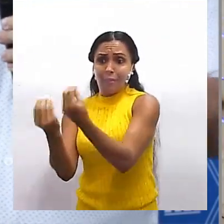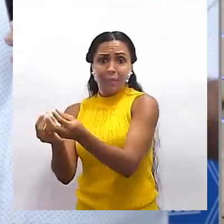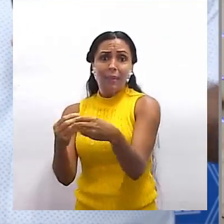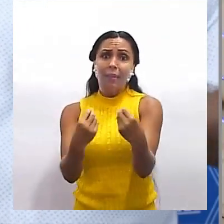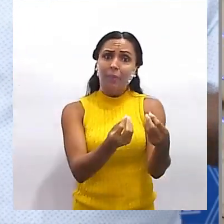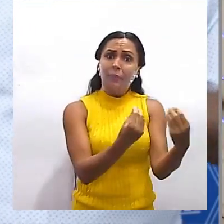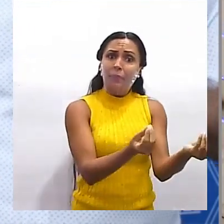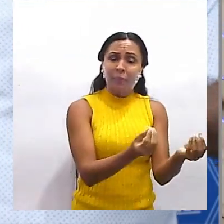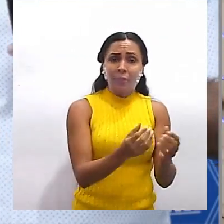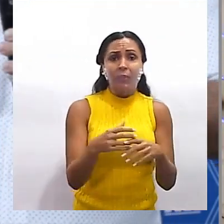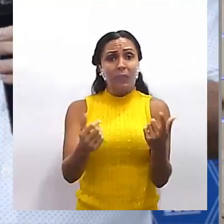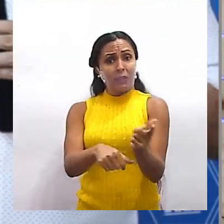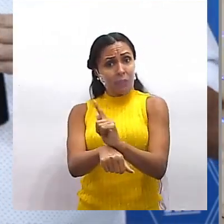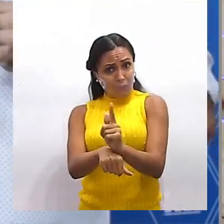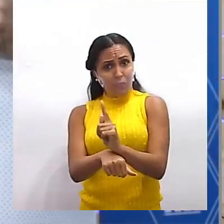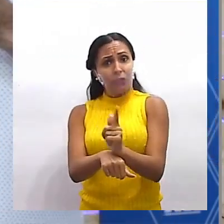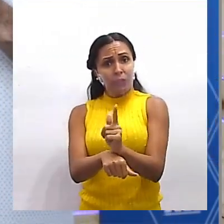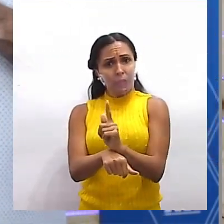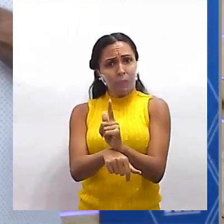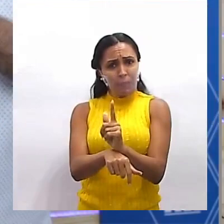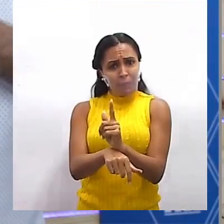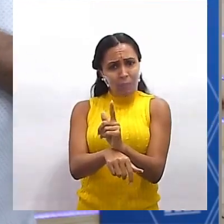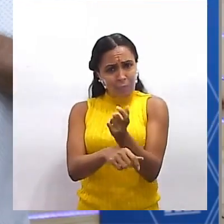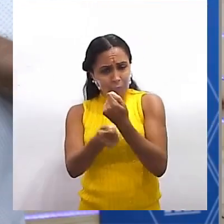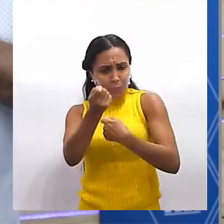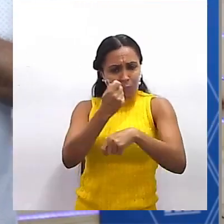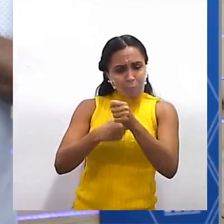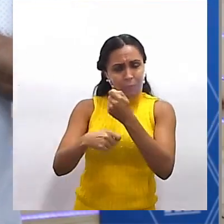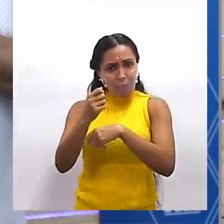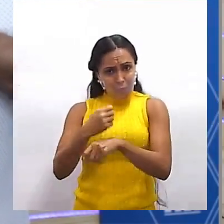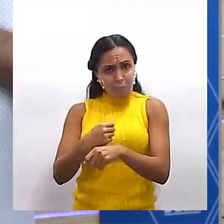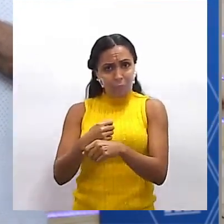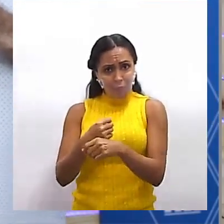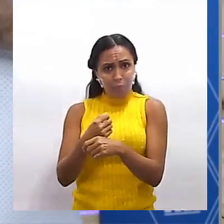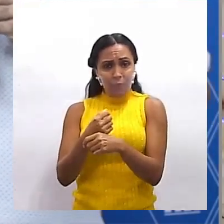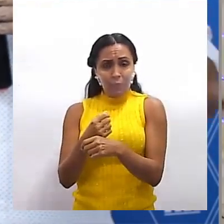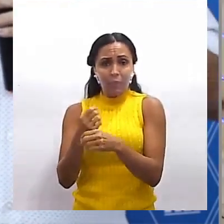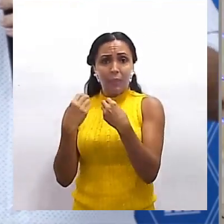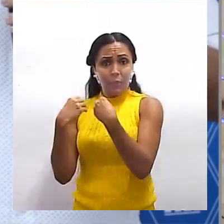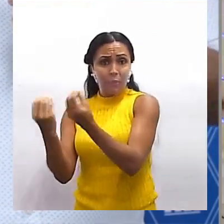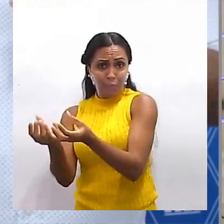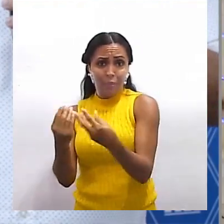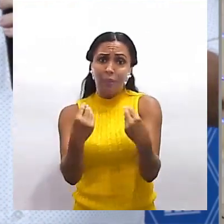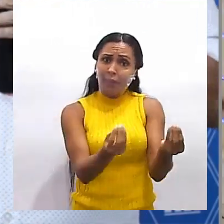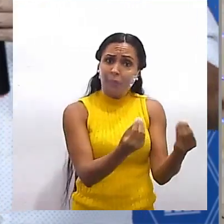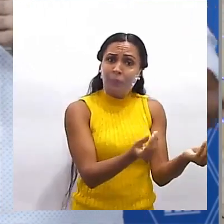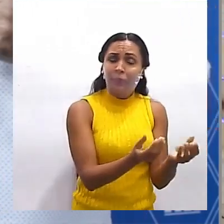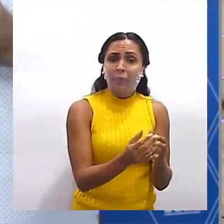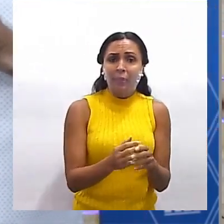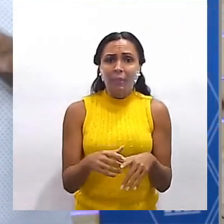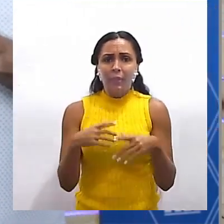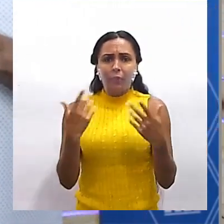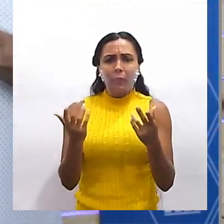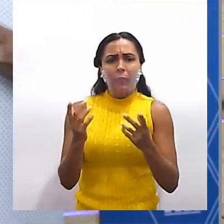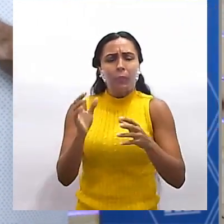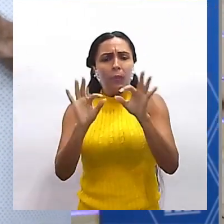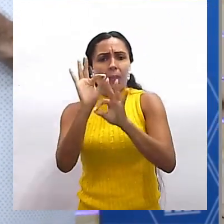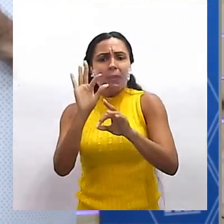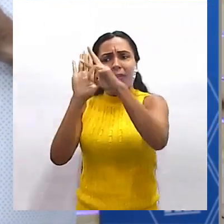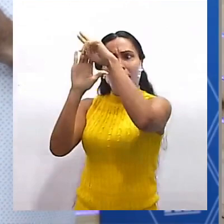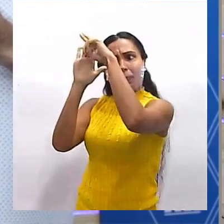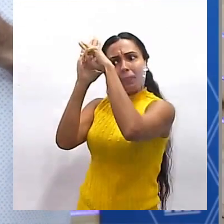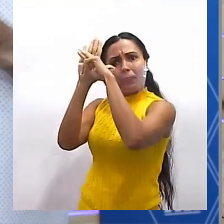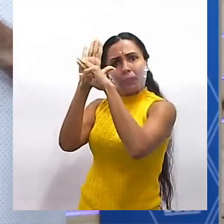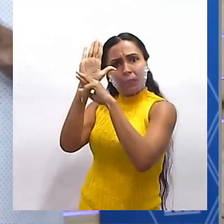fazer uma gestão de entrega. Como é que é feita essa gestão de entrega, pessoal? A gente vai mapear desde